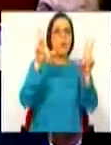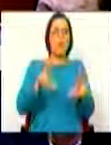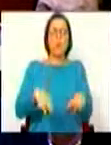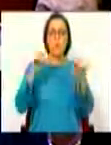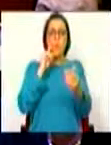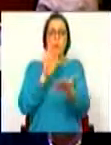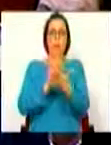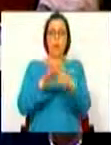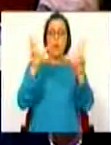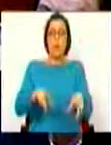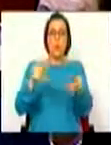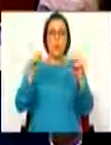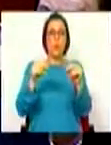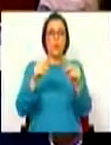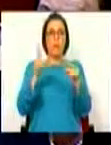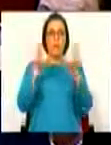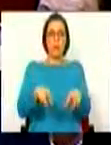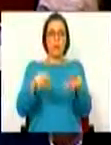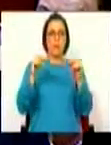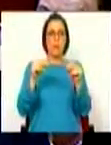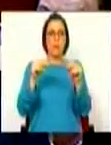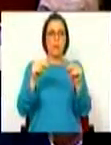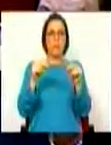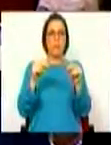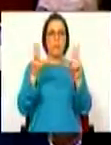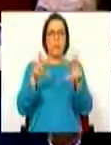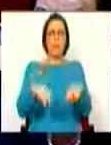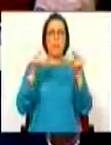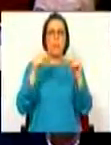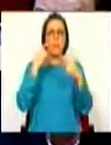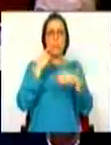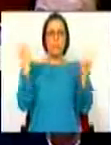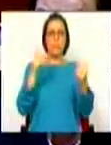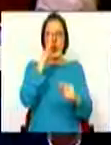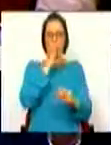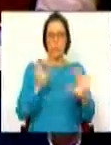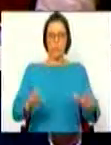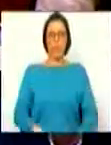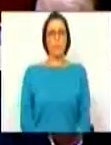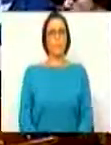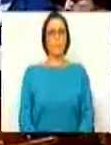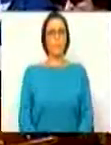foram publicadas, nem nunca sequer transmitidas ao Governo.